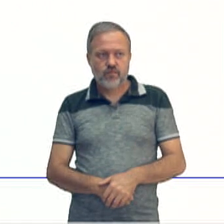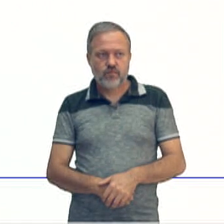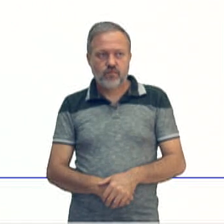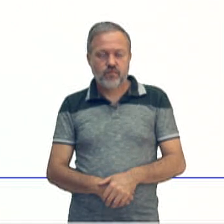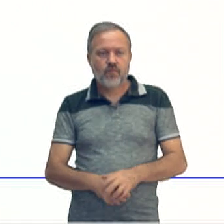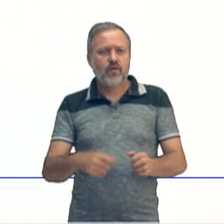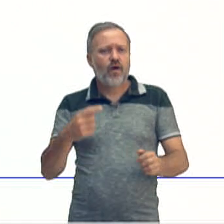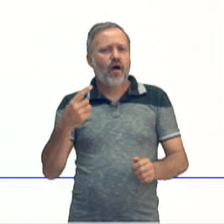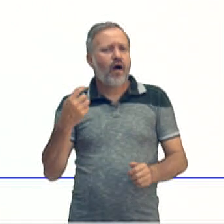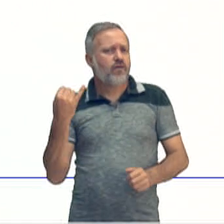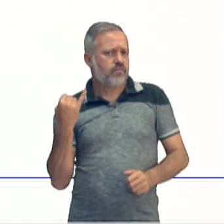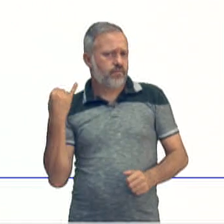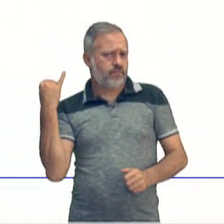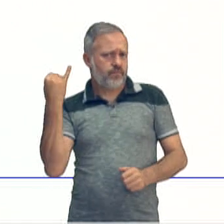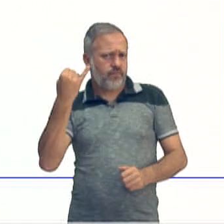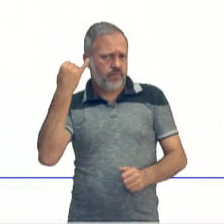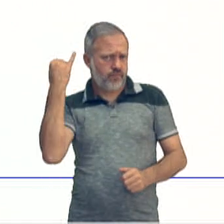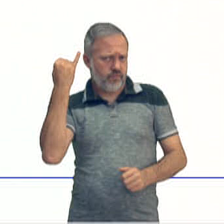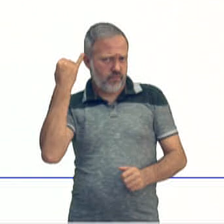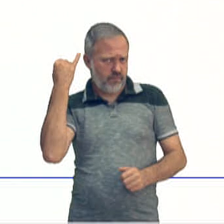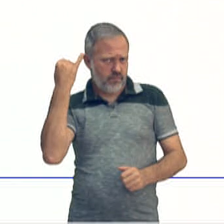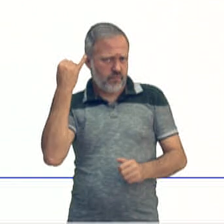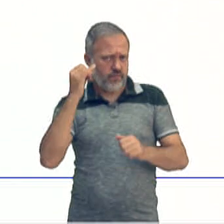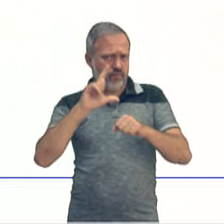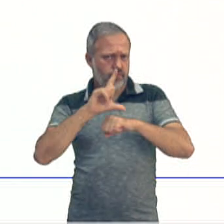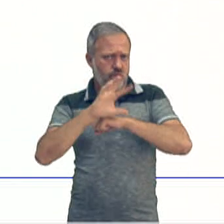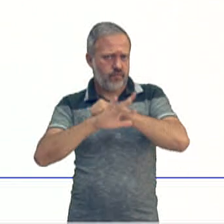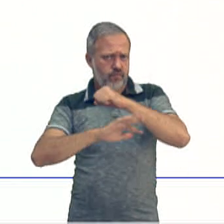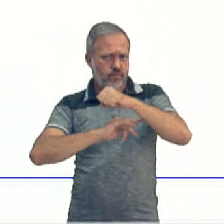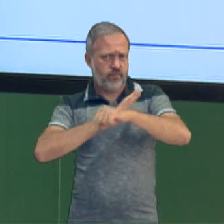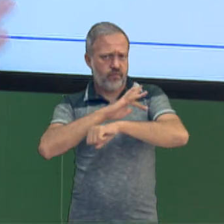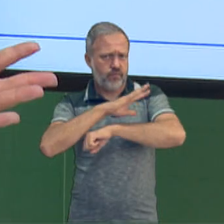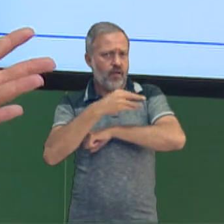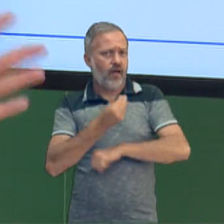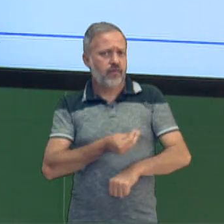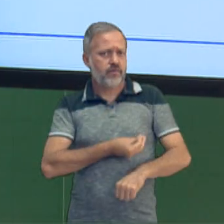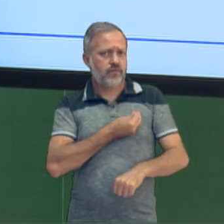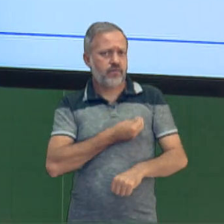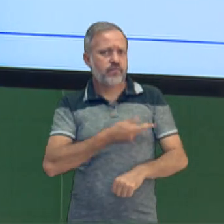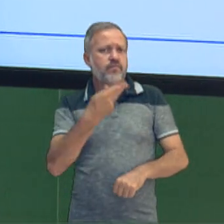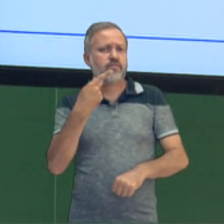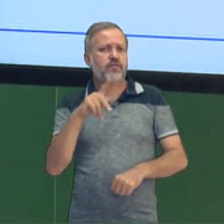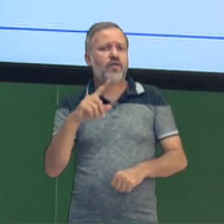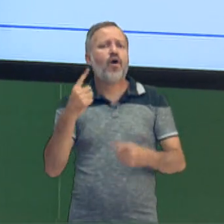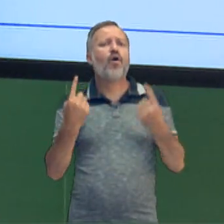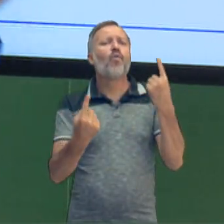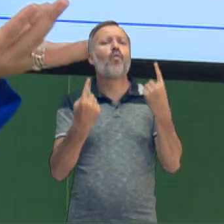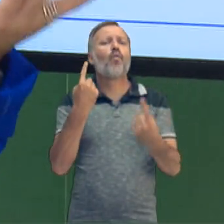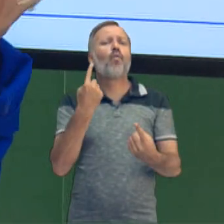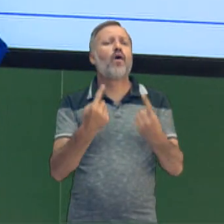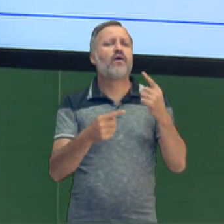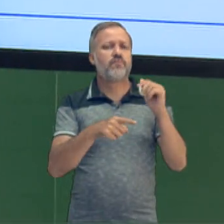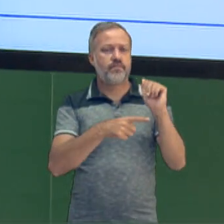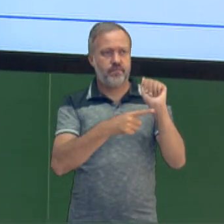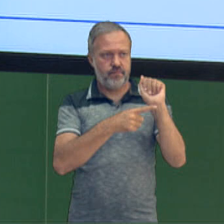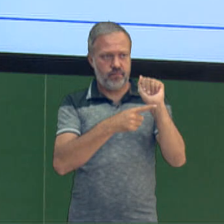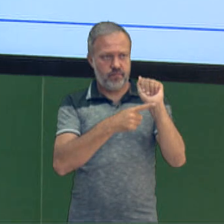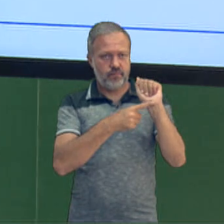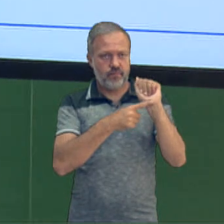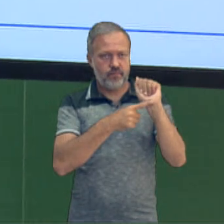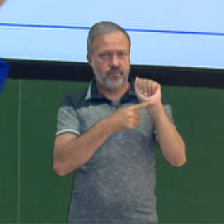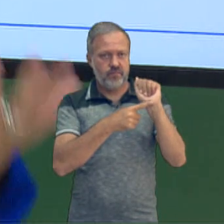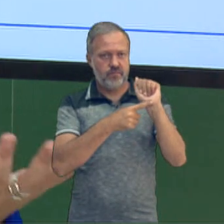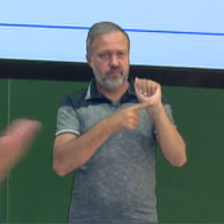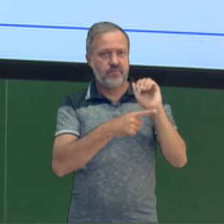Um dos importantes papéis dos lipídios nos seres vivos é... Então, vocês vão ler para mim e pensar qual que é o importante papel dos lipídios,